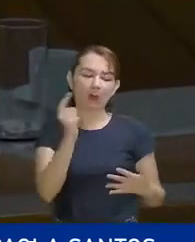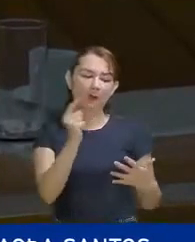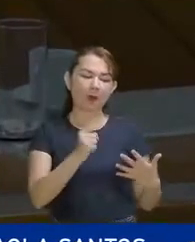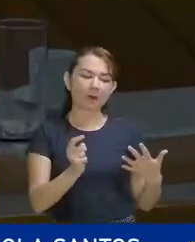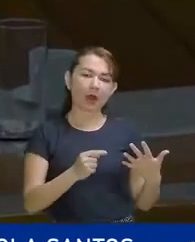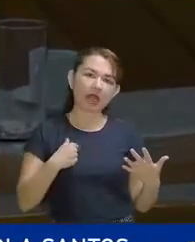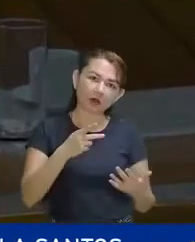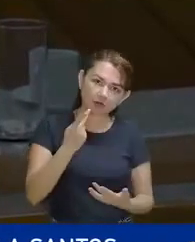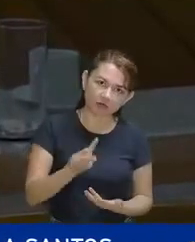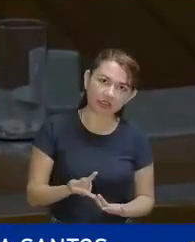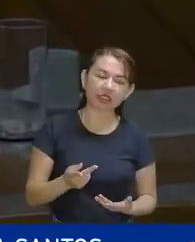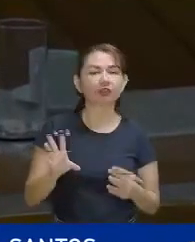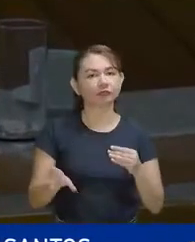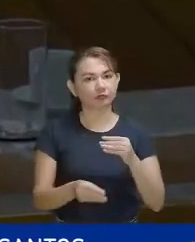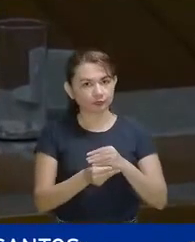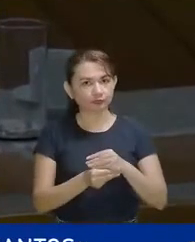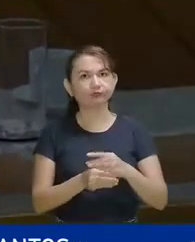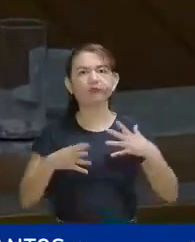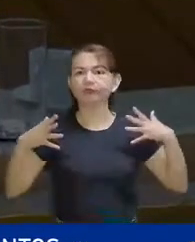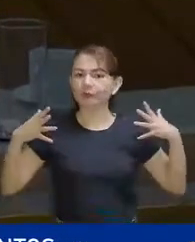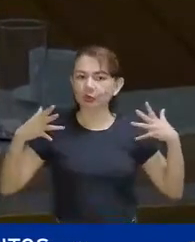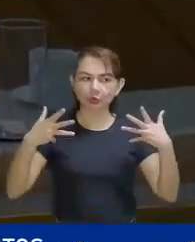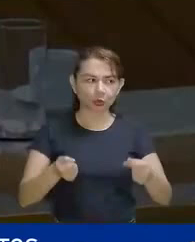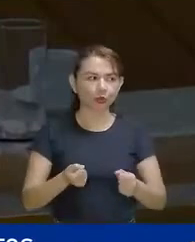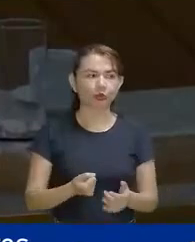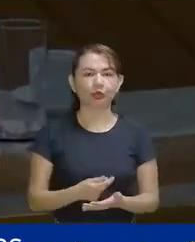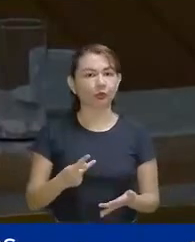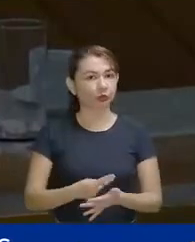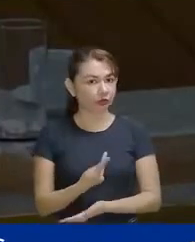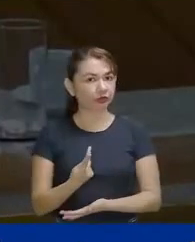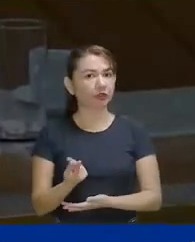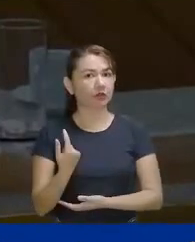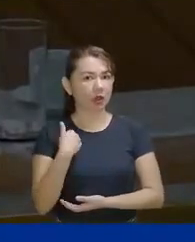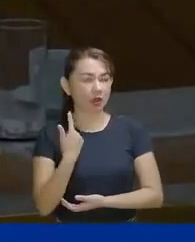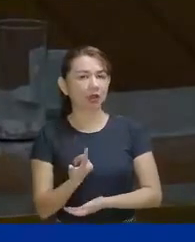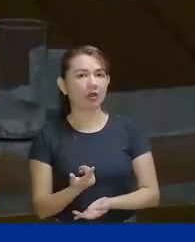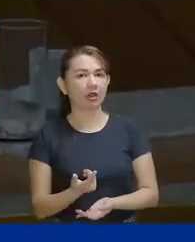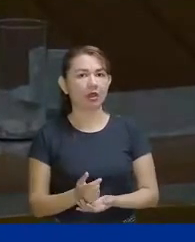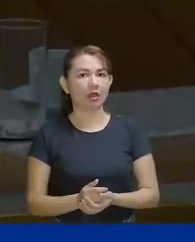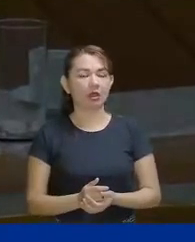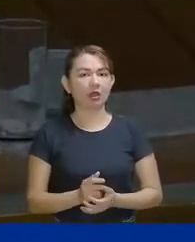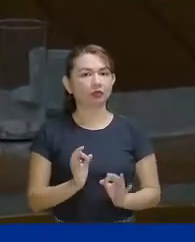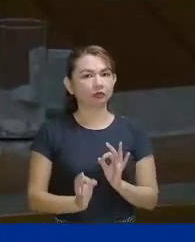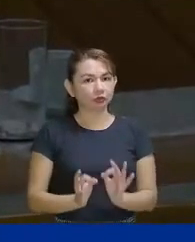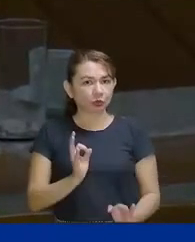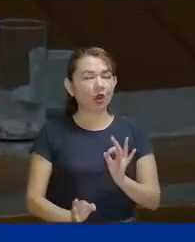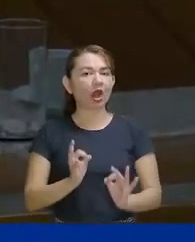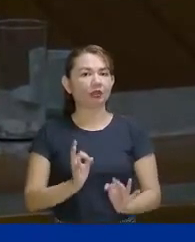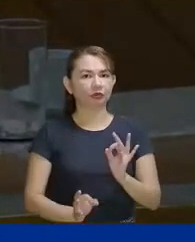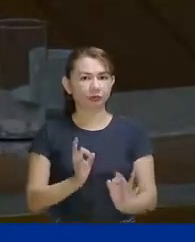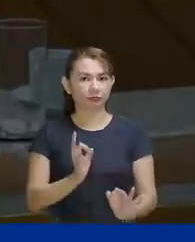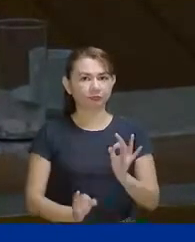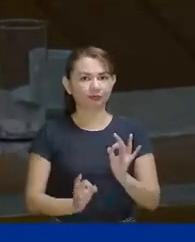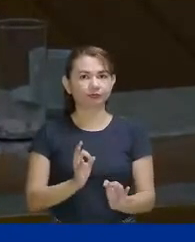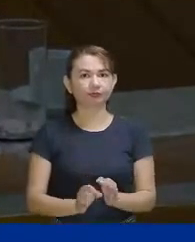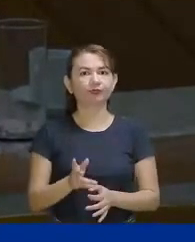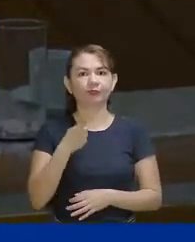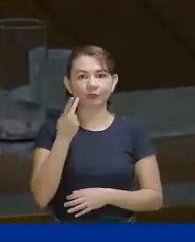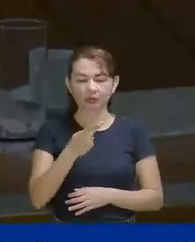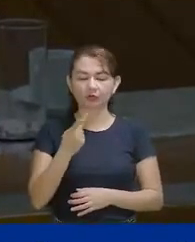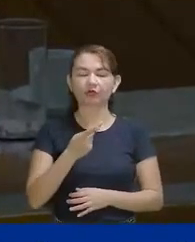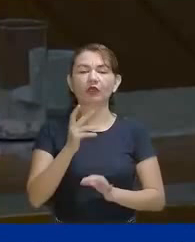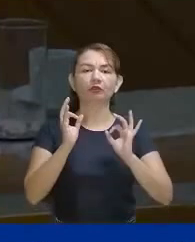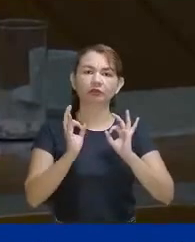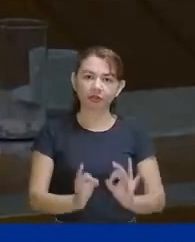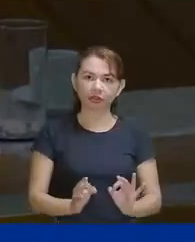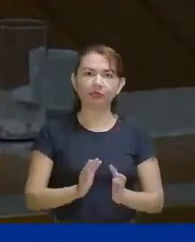todas, reiterando que todos esses casos, pelo menos todos que eu tenho enfrentado, que eu tenho julgado, eu tenho dito em alto e bom